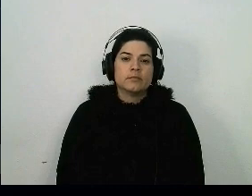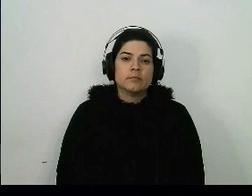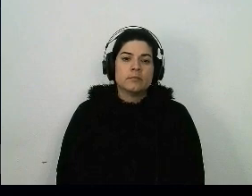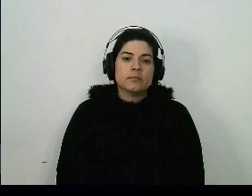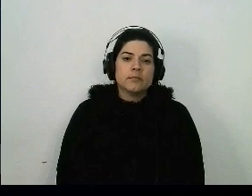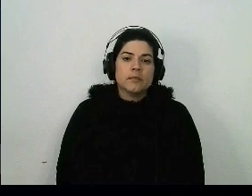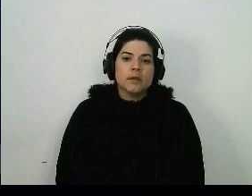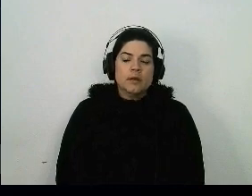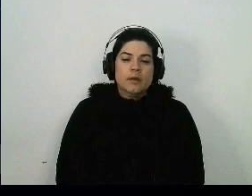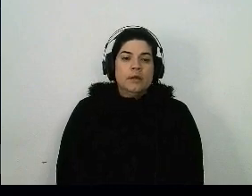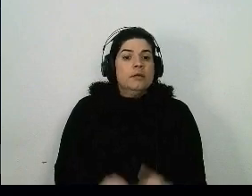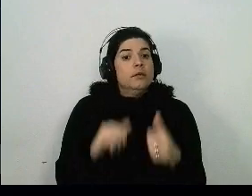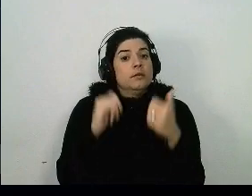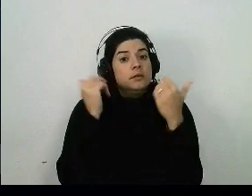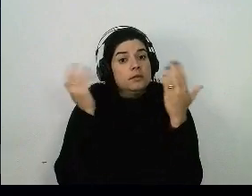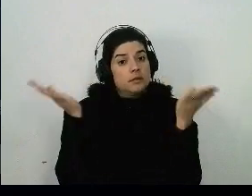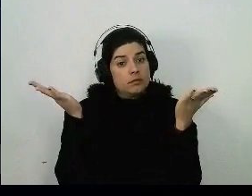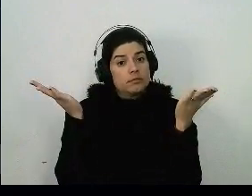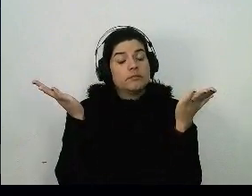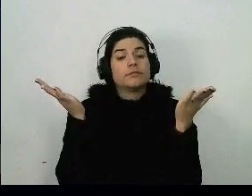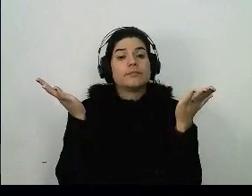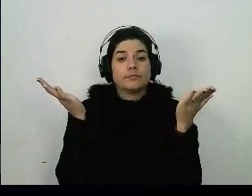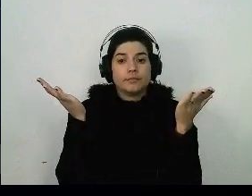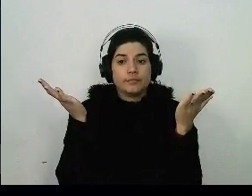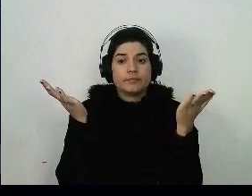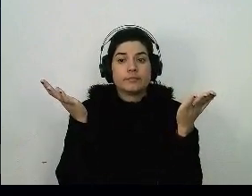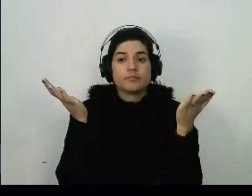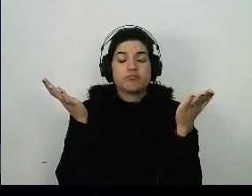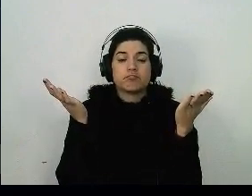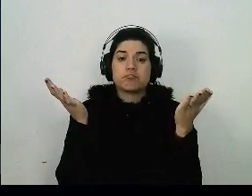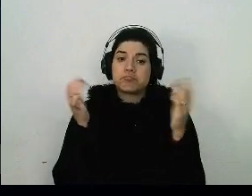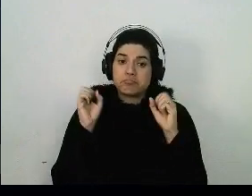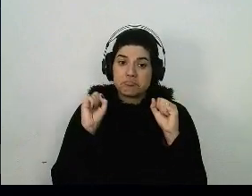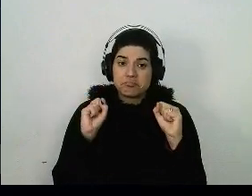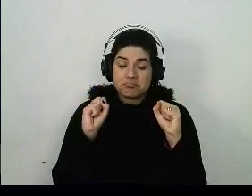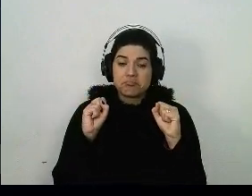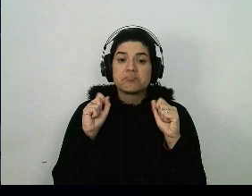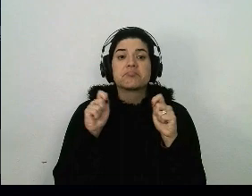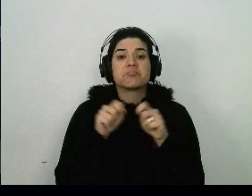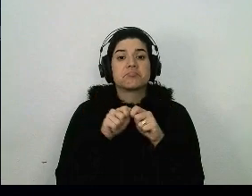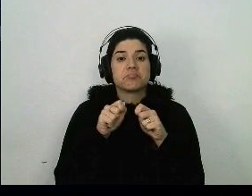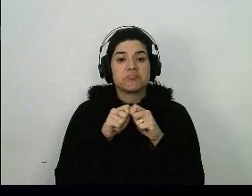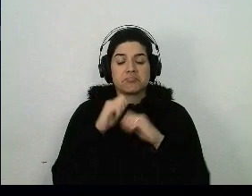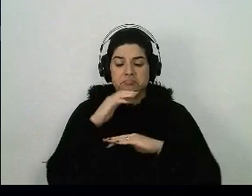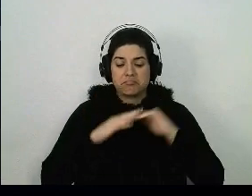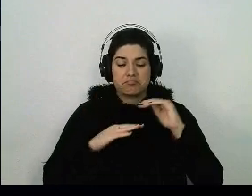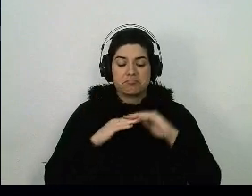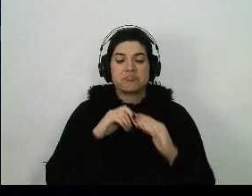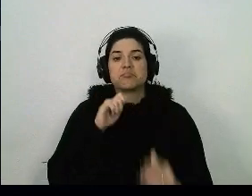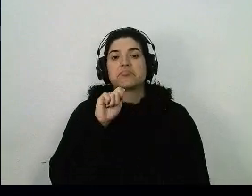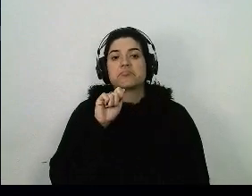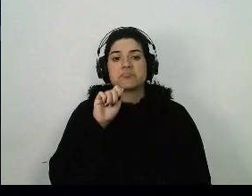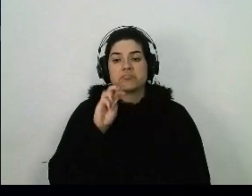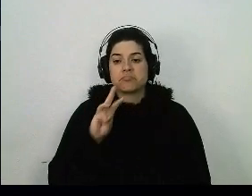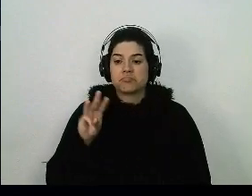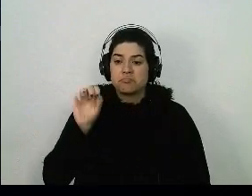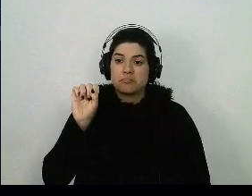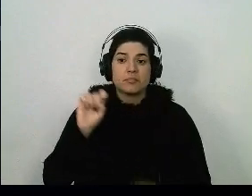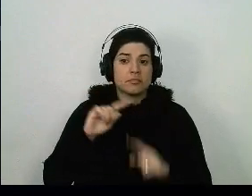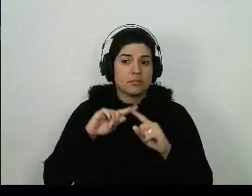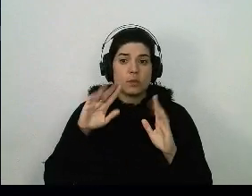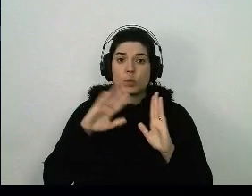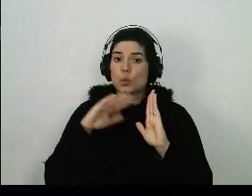Então, eu poderia fazer também a prática da AWS aqui, porém, eu não tenho todos os recursos da